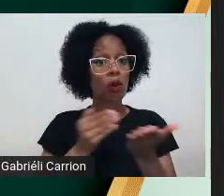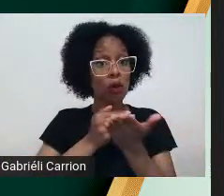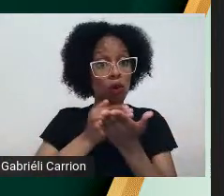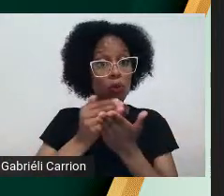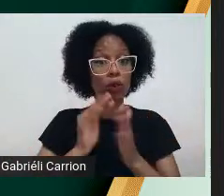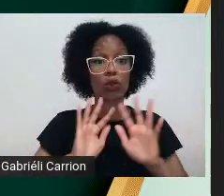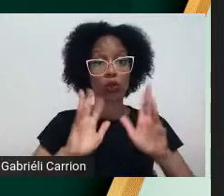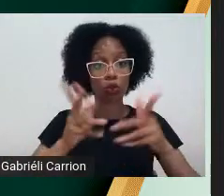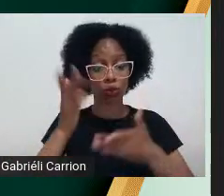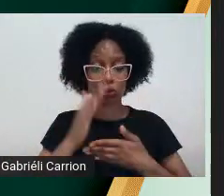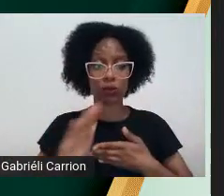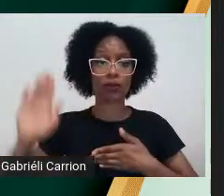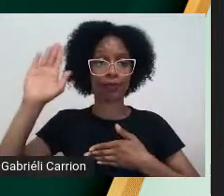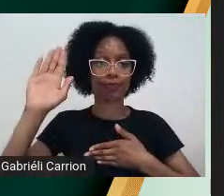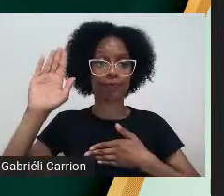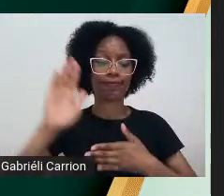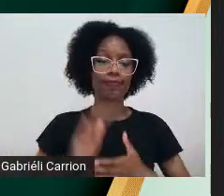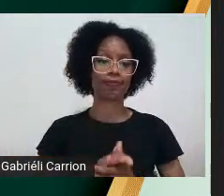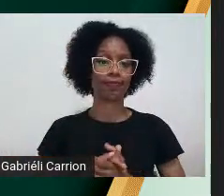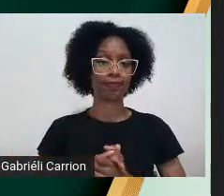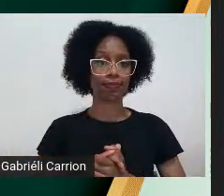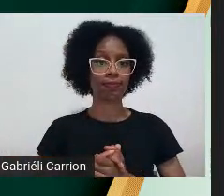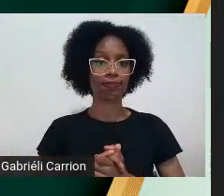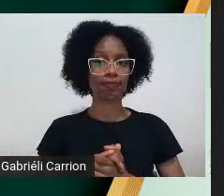confirmação do juramento.